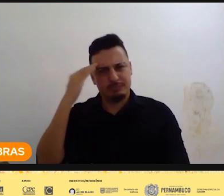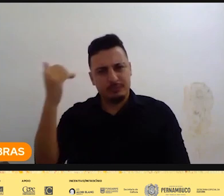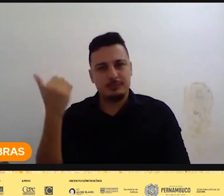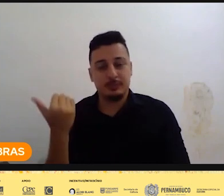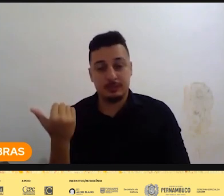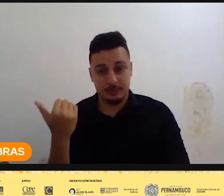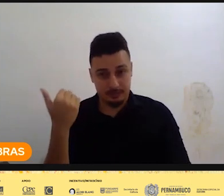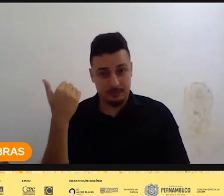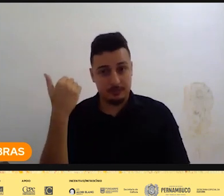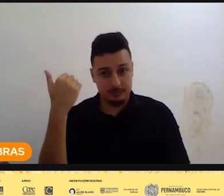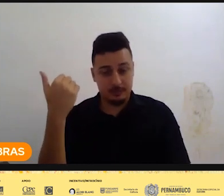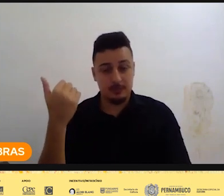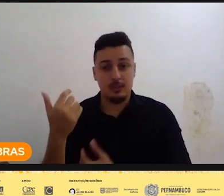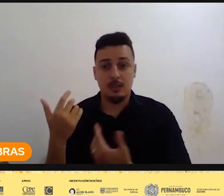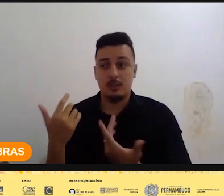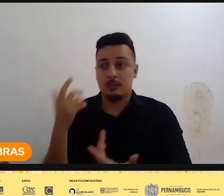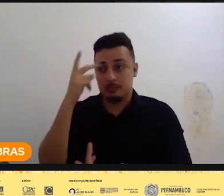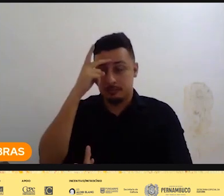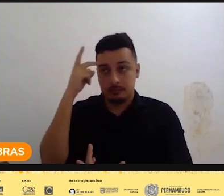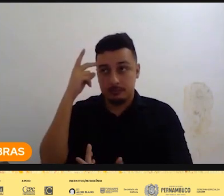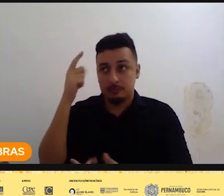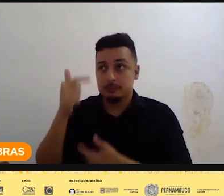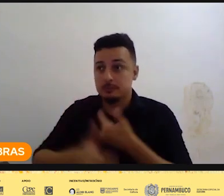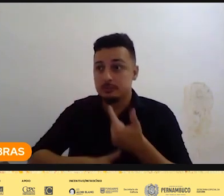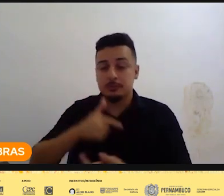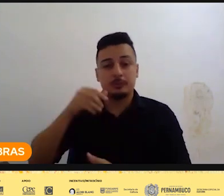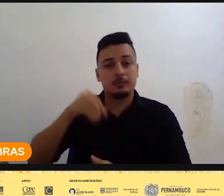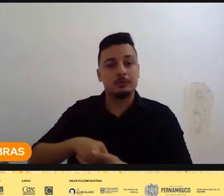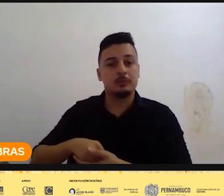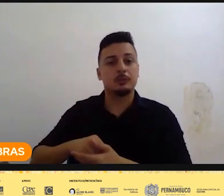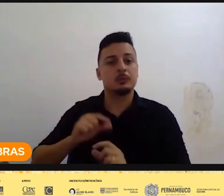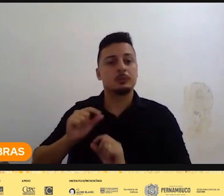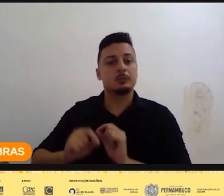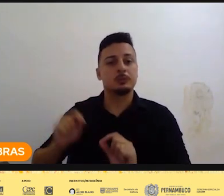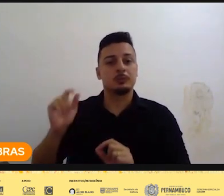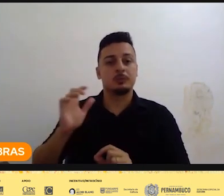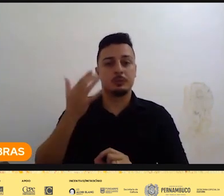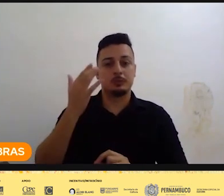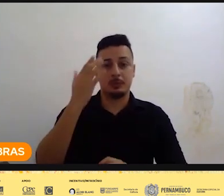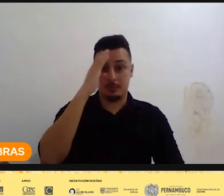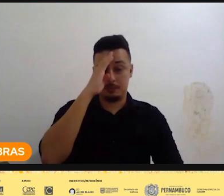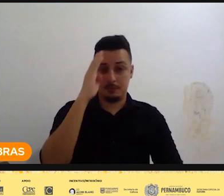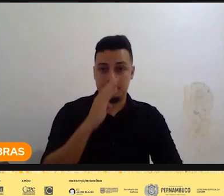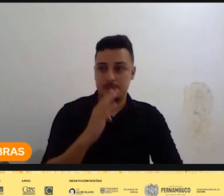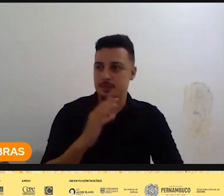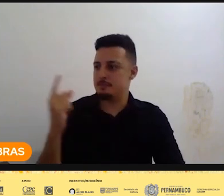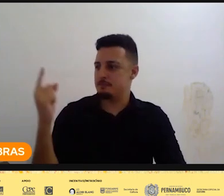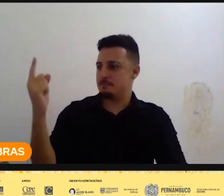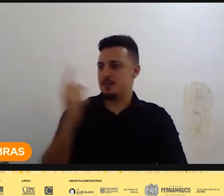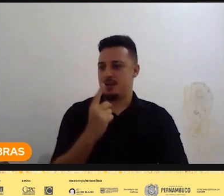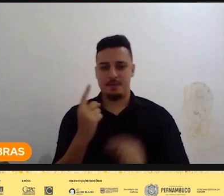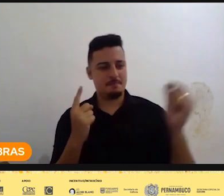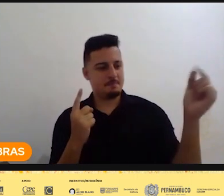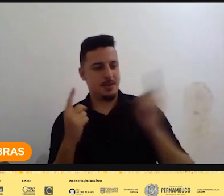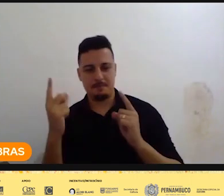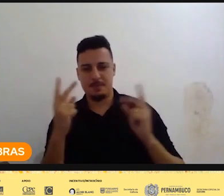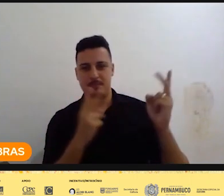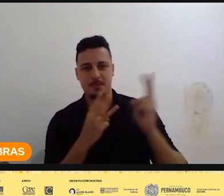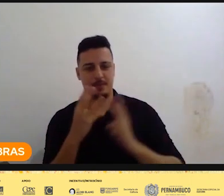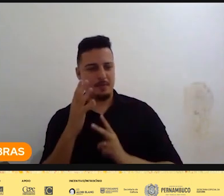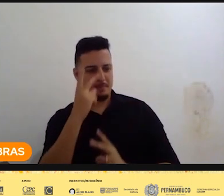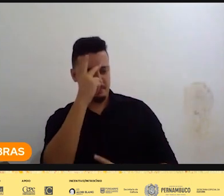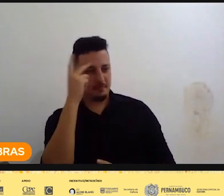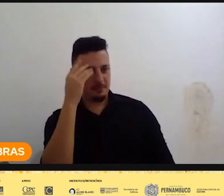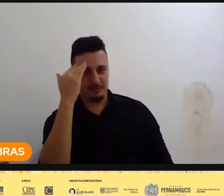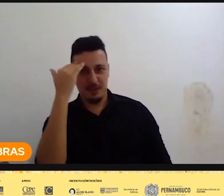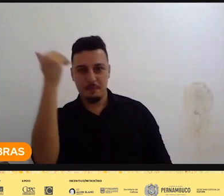Halloween, né, que são os personagens mais famosos do Halloween, eles vêm para o Brasil e são recebidos como estrelas e são super prevaricadas pelo público. E